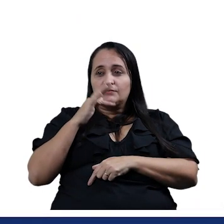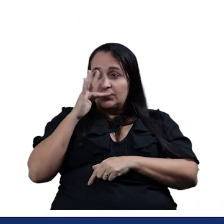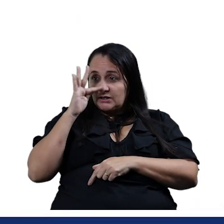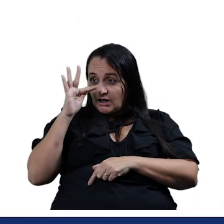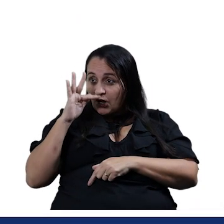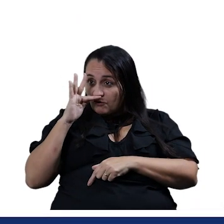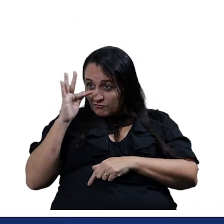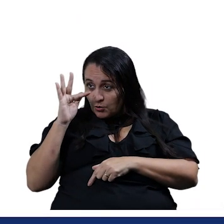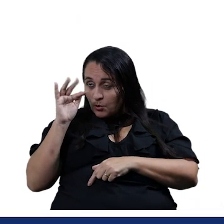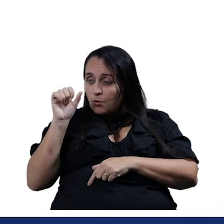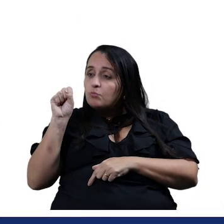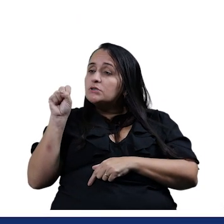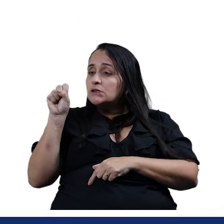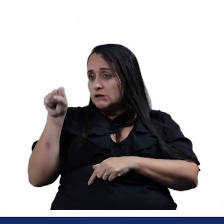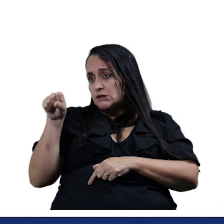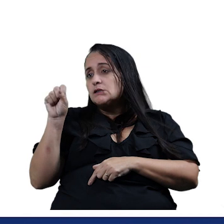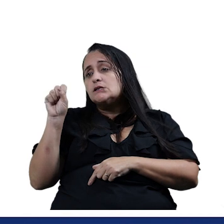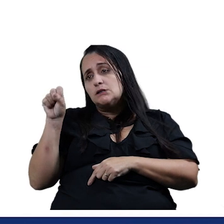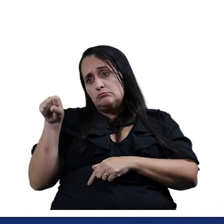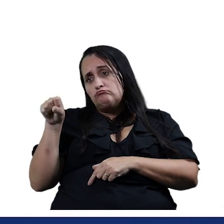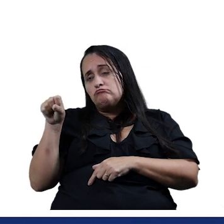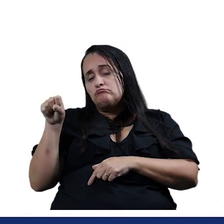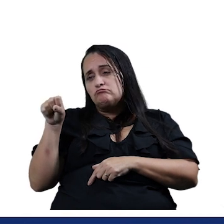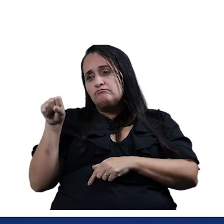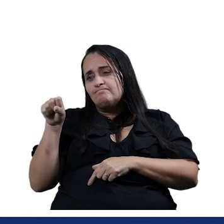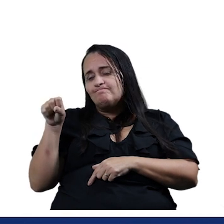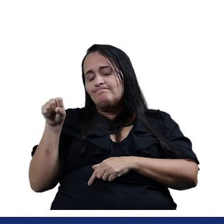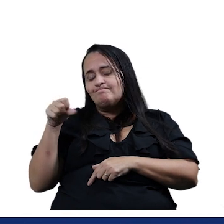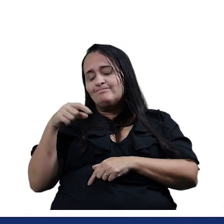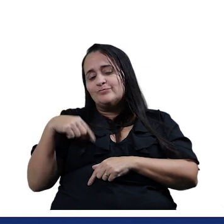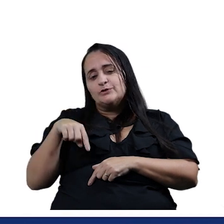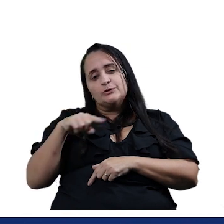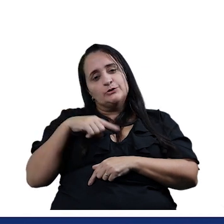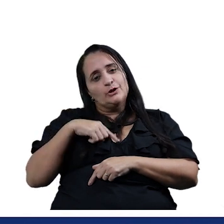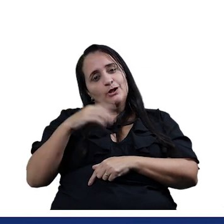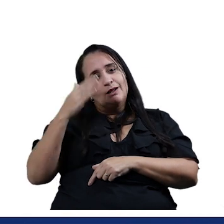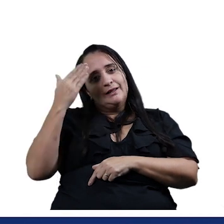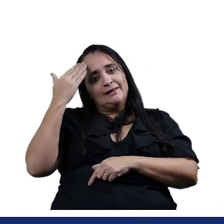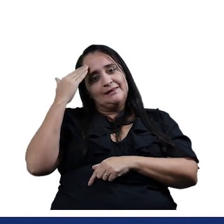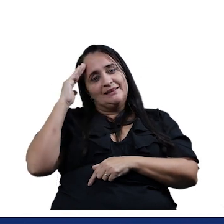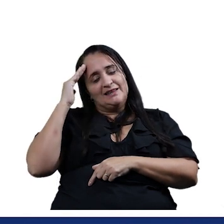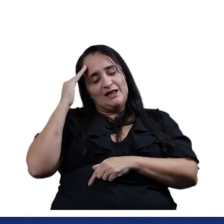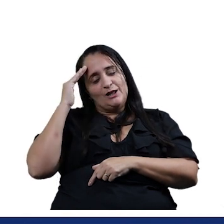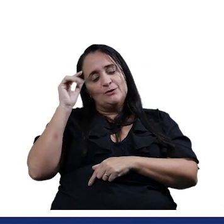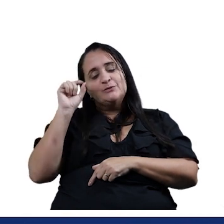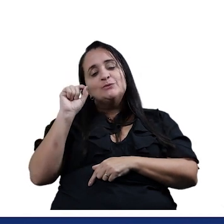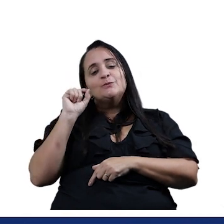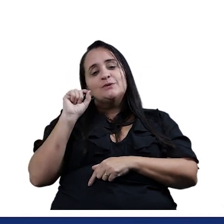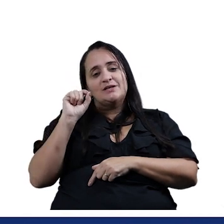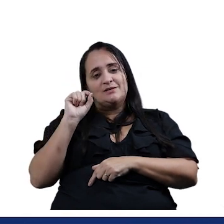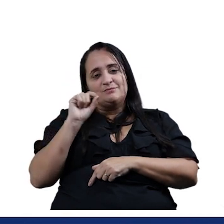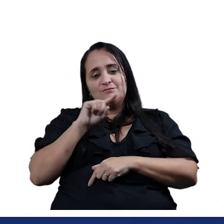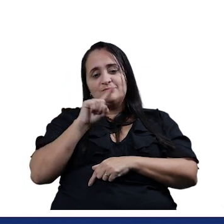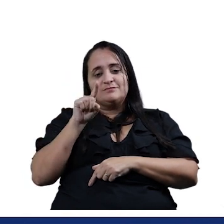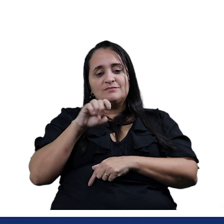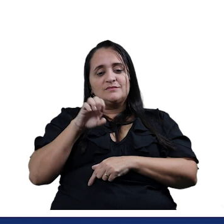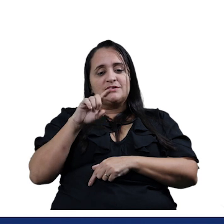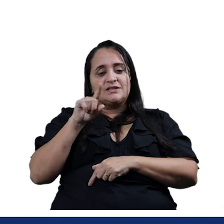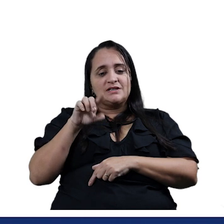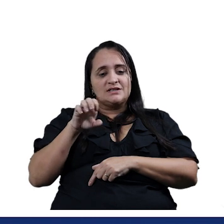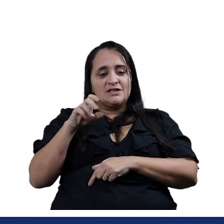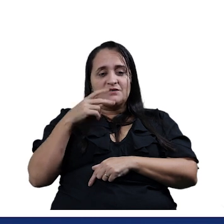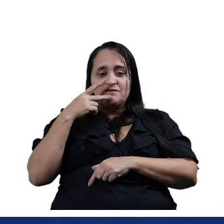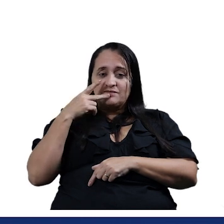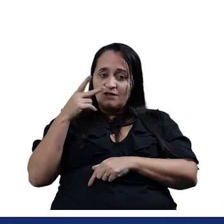da flor? Sim, senhora. Então a gente já entende a partir dessa fala de Zezé que